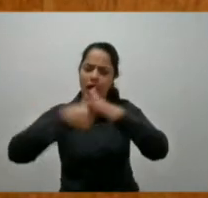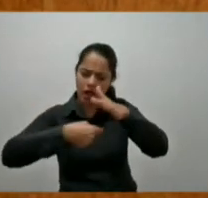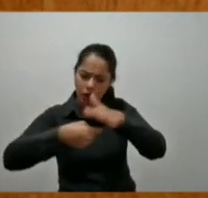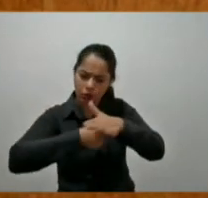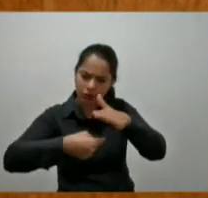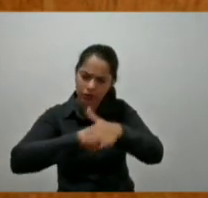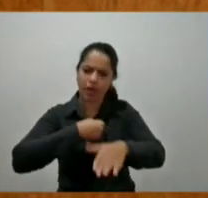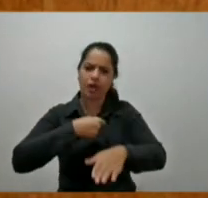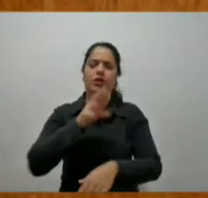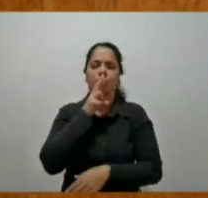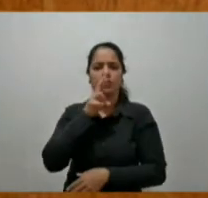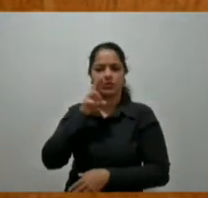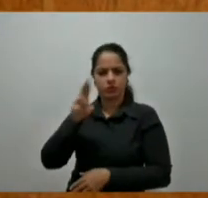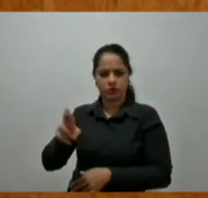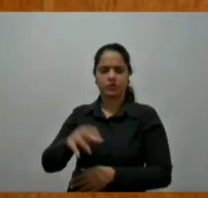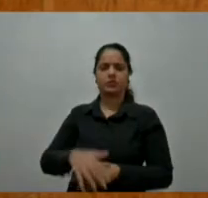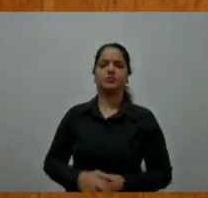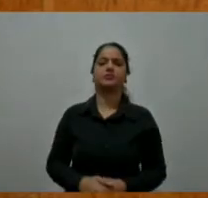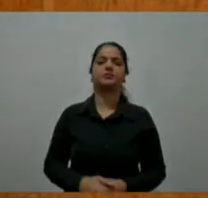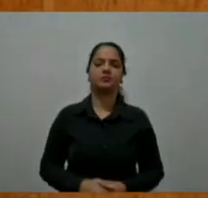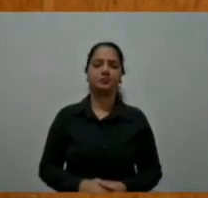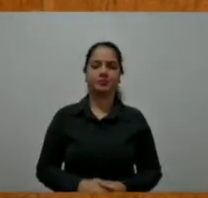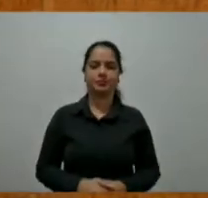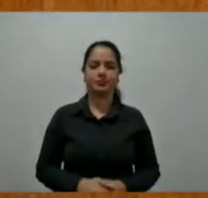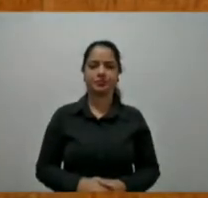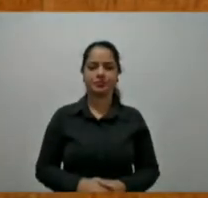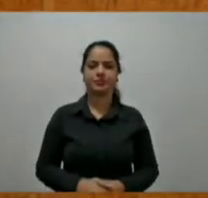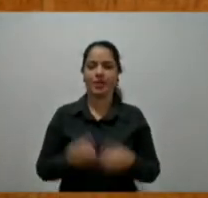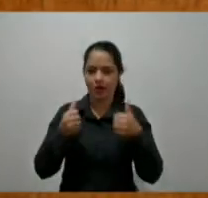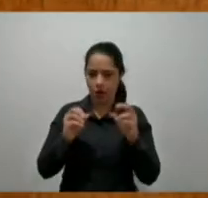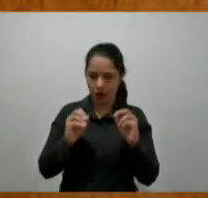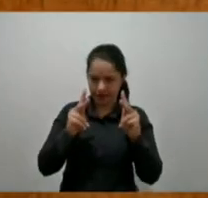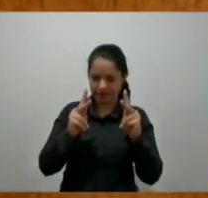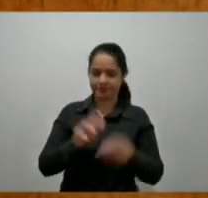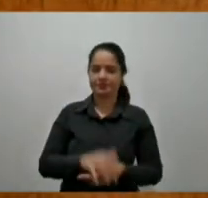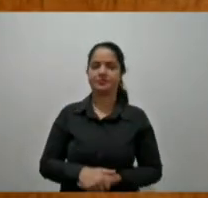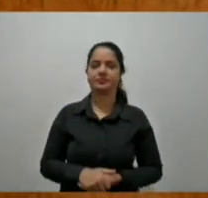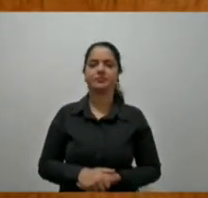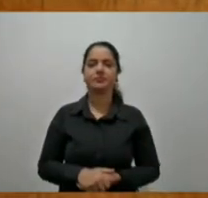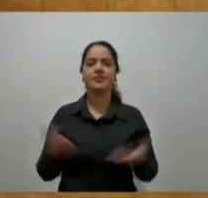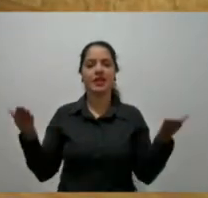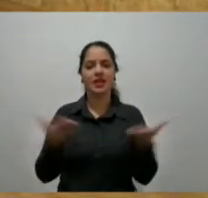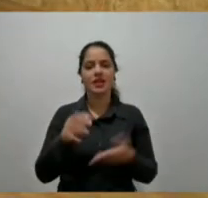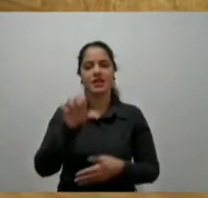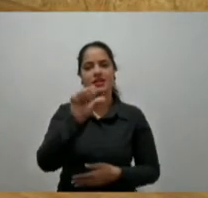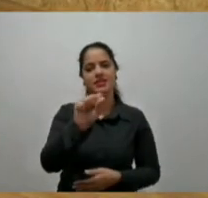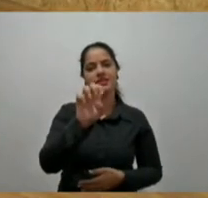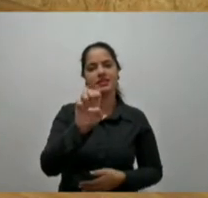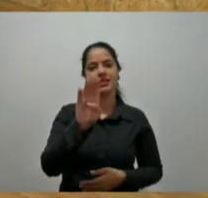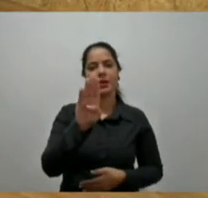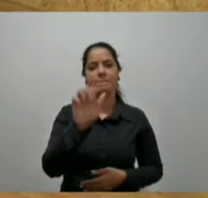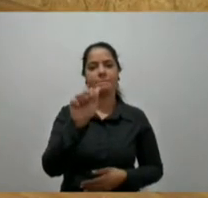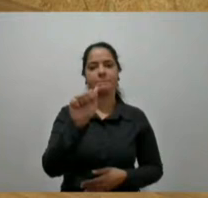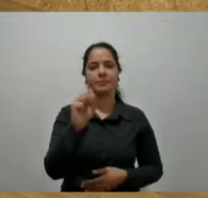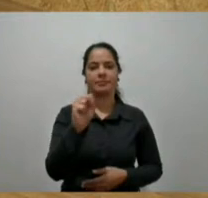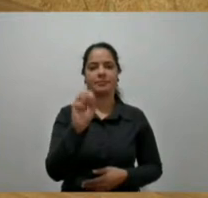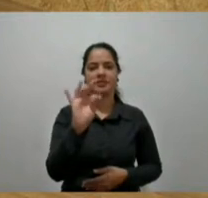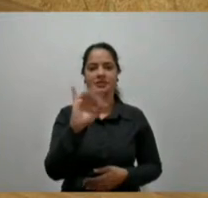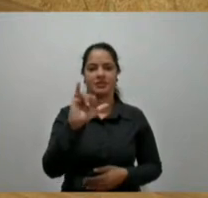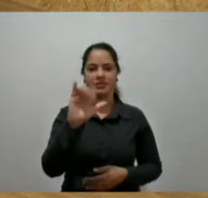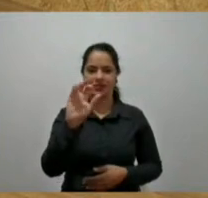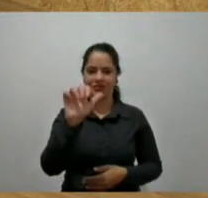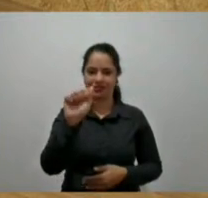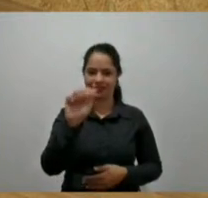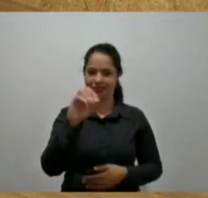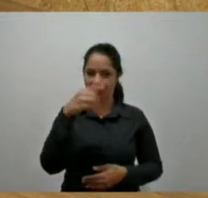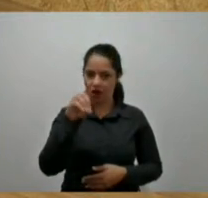essas perguntas, ok? Bom, e agora Sebastião Salgado já está aqui na tela com a gente, economista,